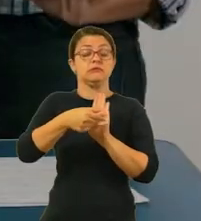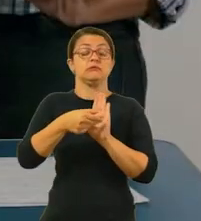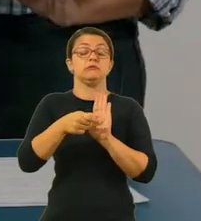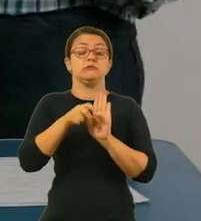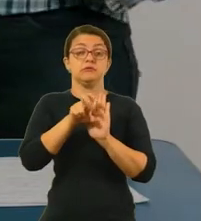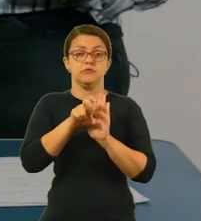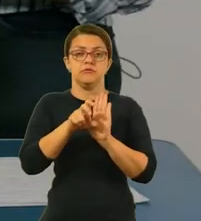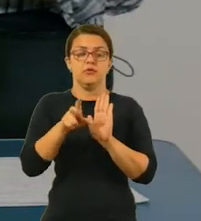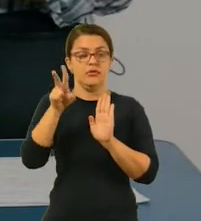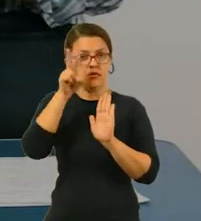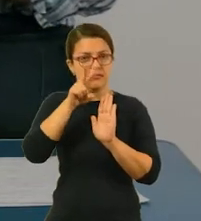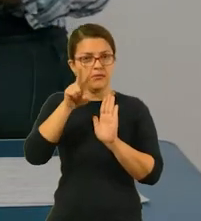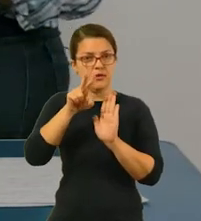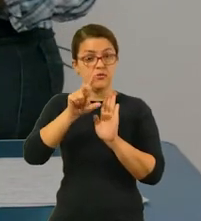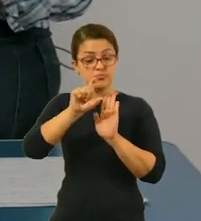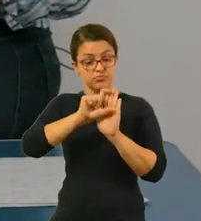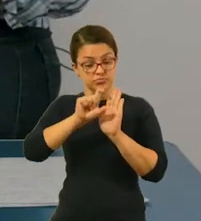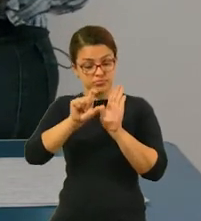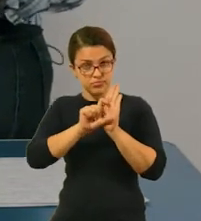conjunto de versos, ok?